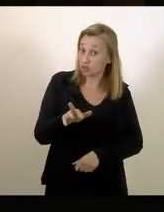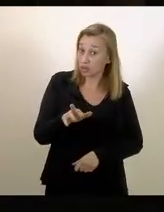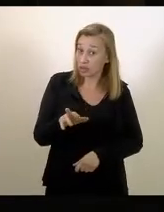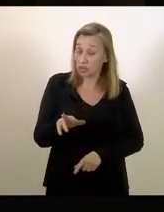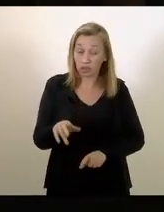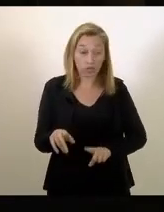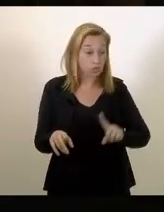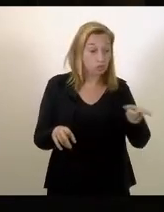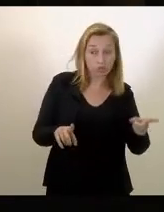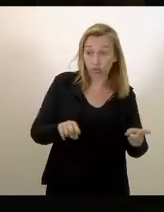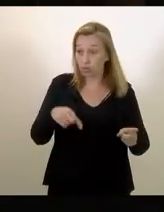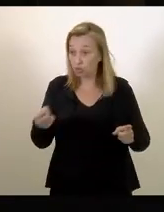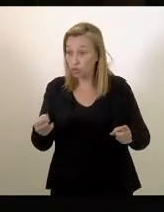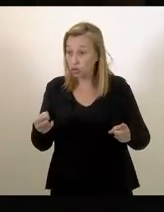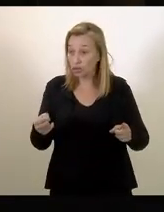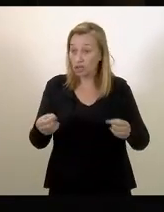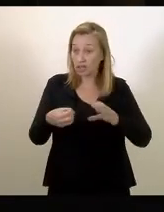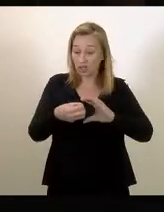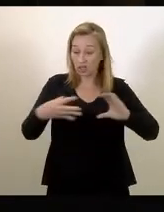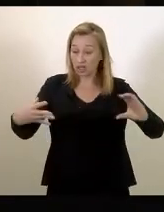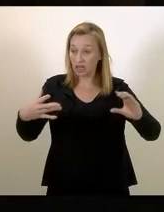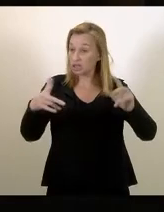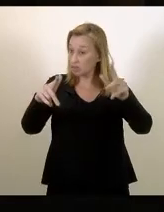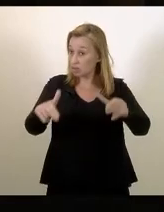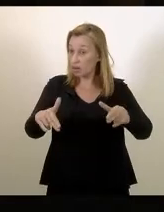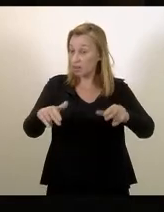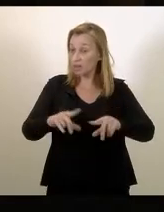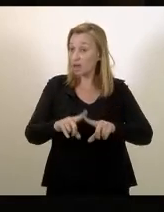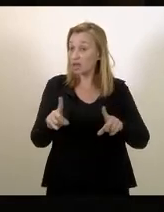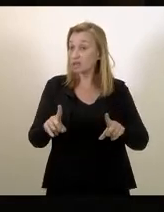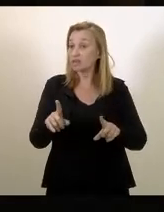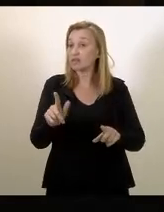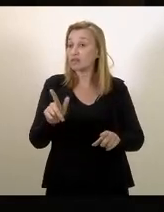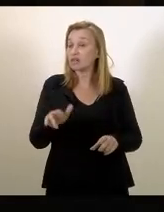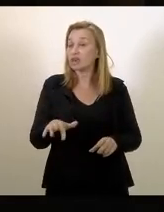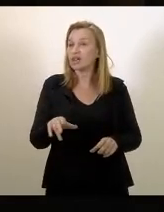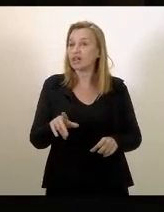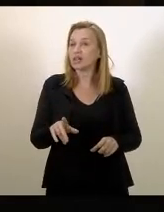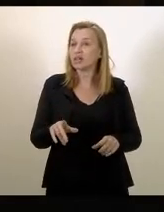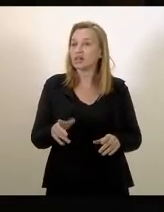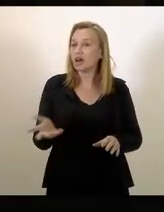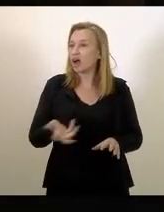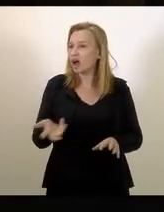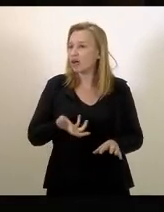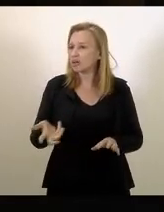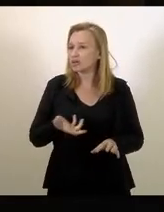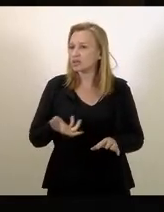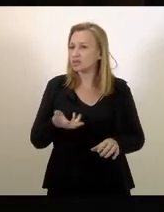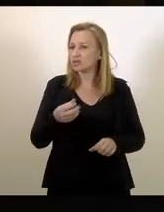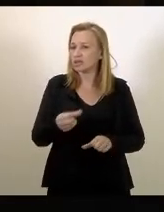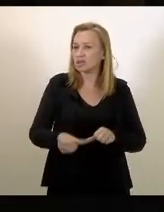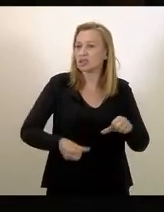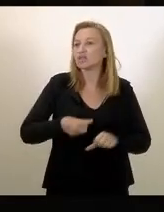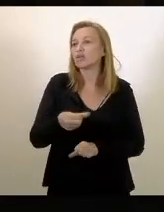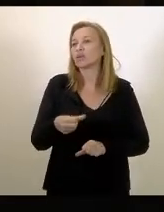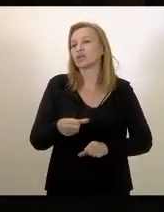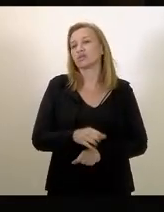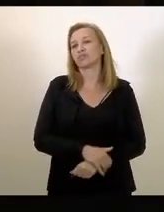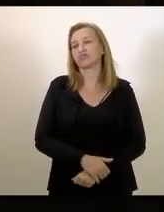uma e outra porque as características são as mesmas é apenas em termos de velocidade das transformações